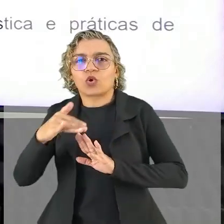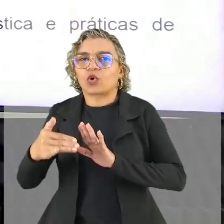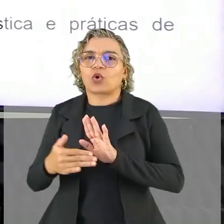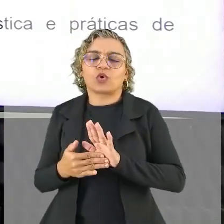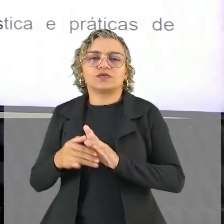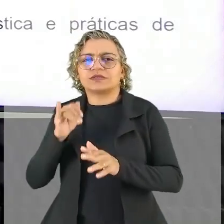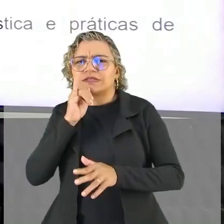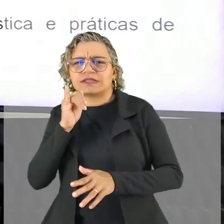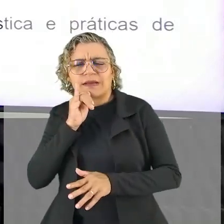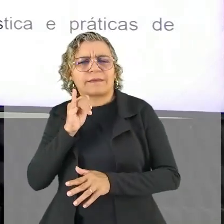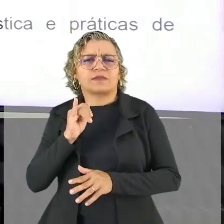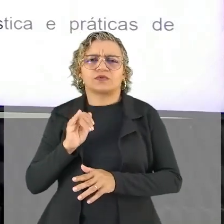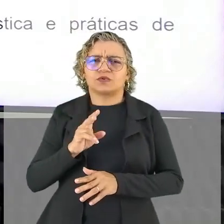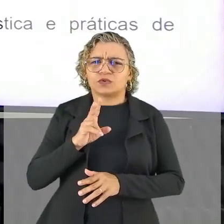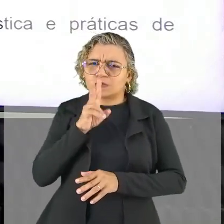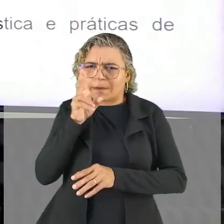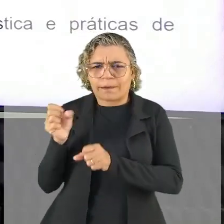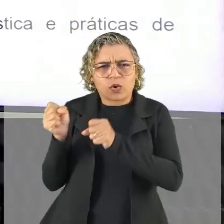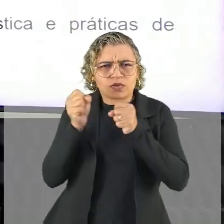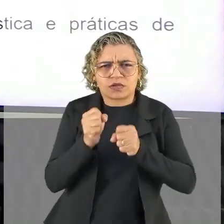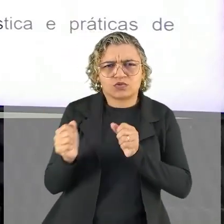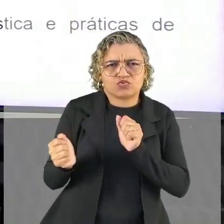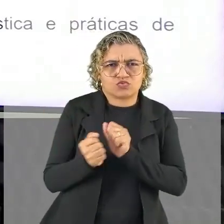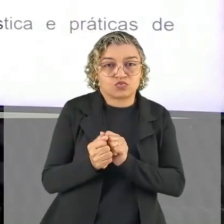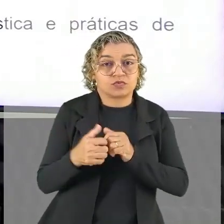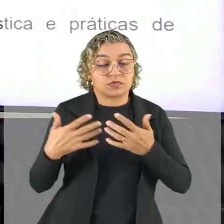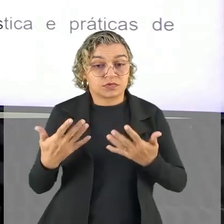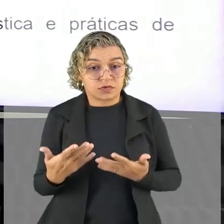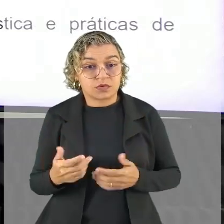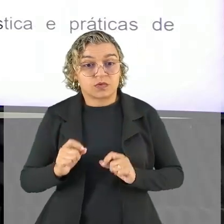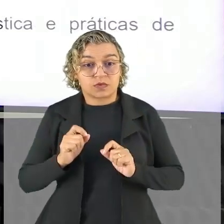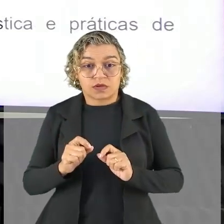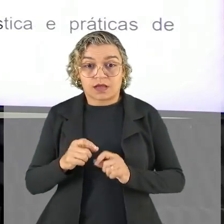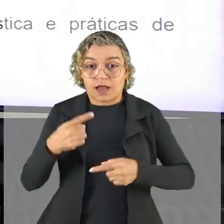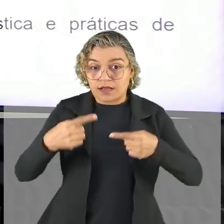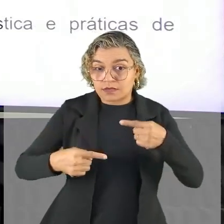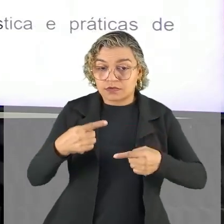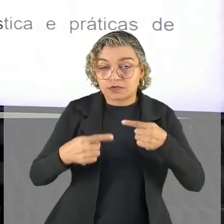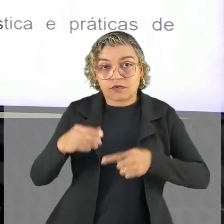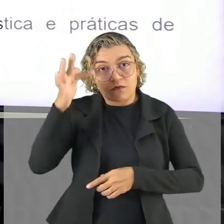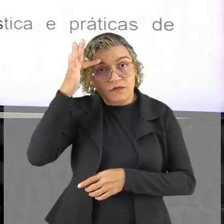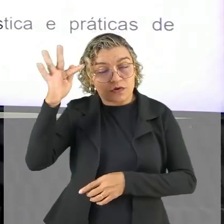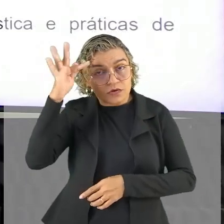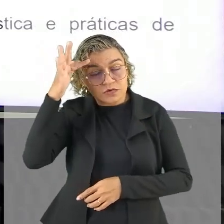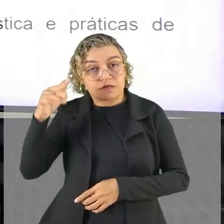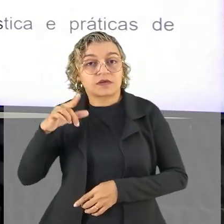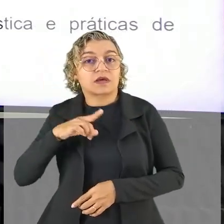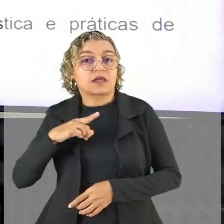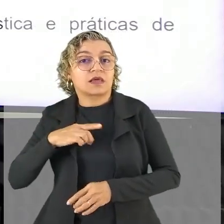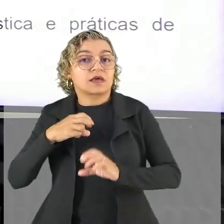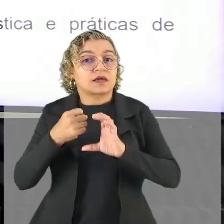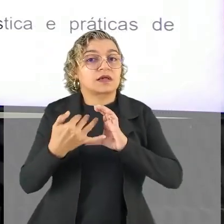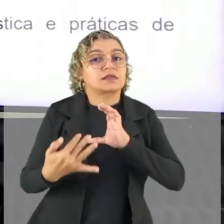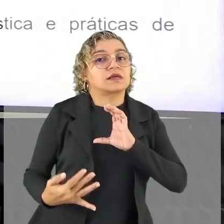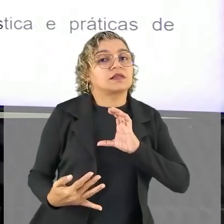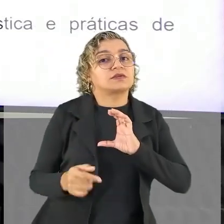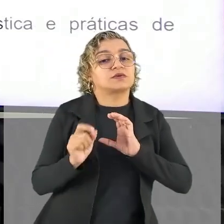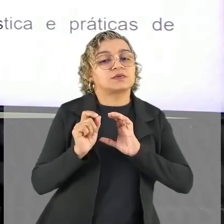poder militar, enfim. Então a discussão filosófica mencionada no texto tinha como uma de suas características o